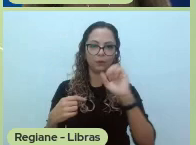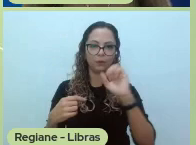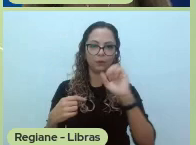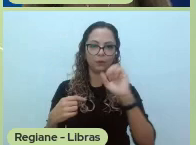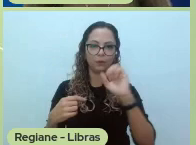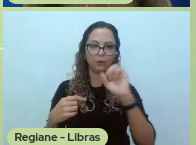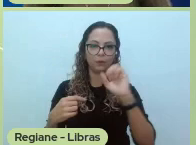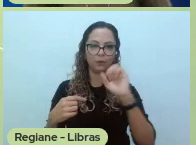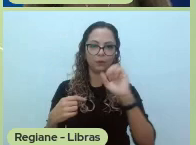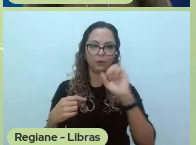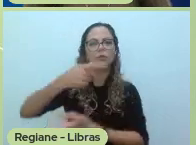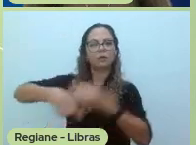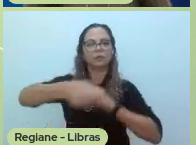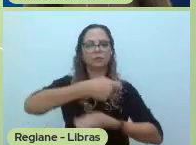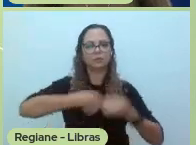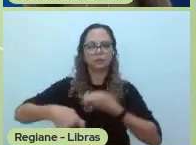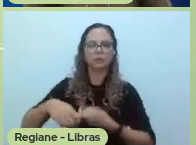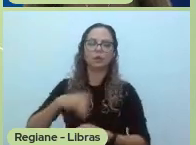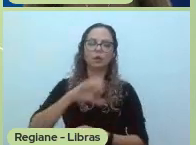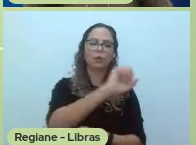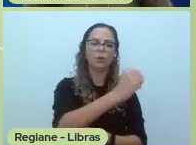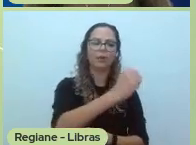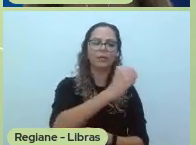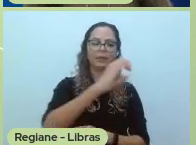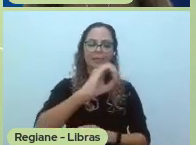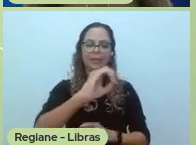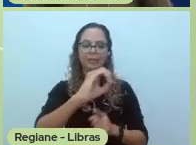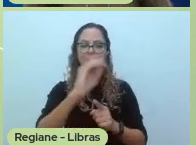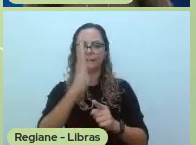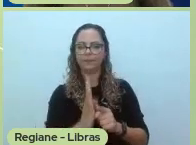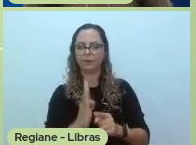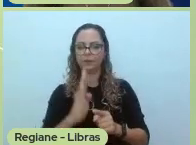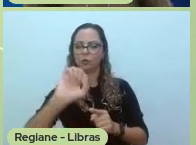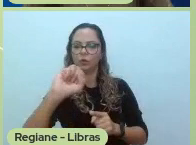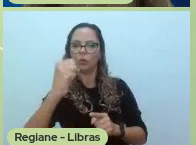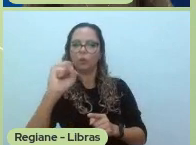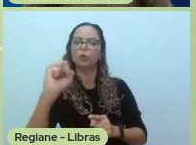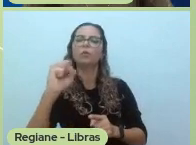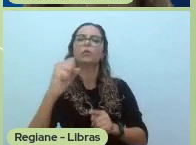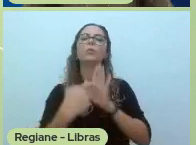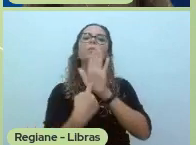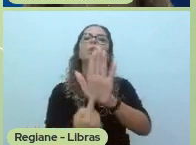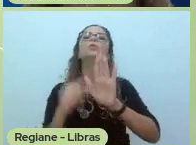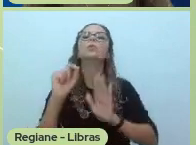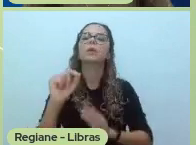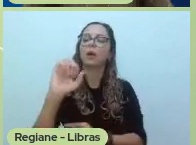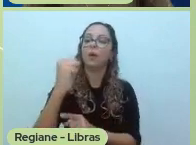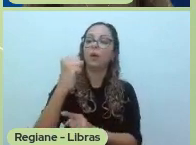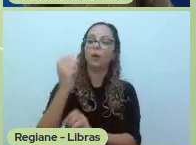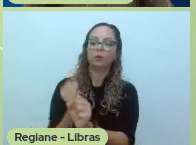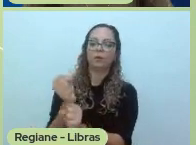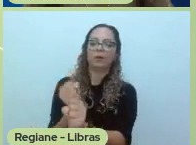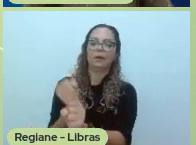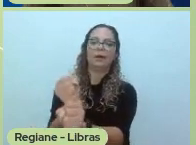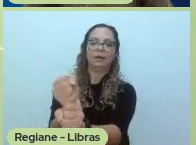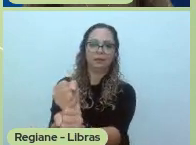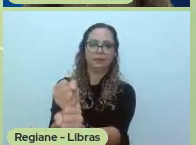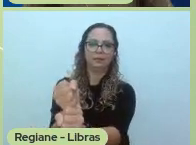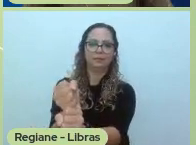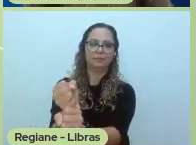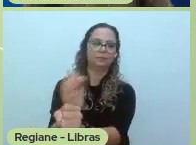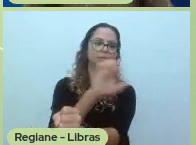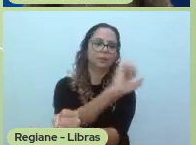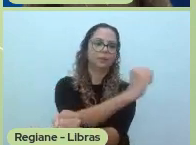E o nome 80 em 8, que é para que a gente faça em 8 anos o que demoraria